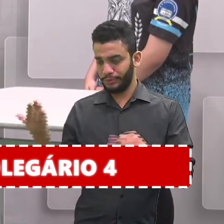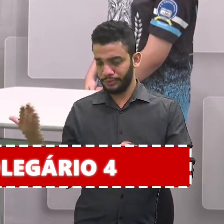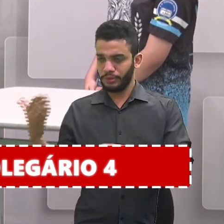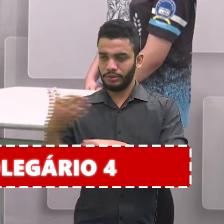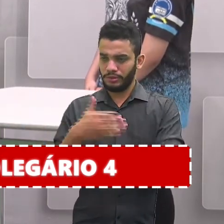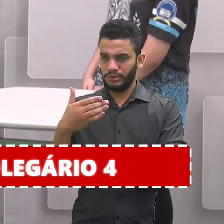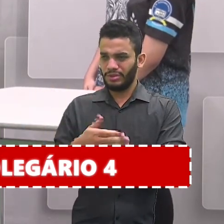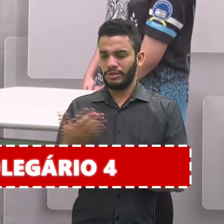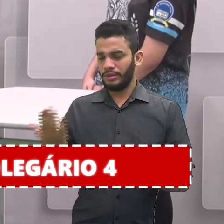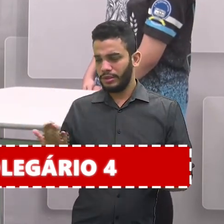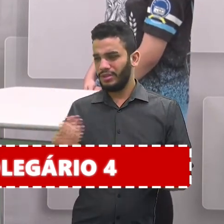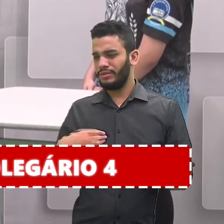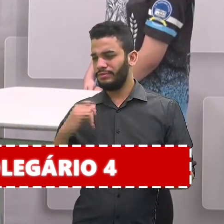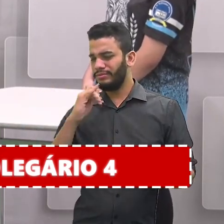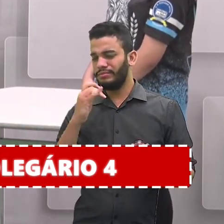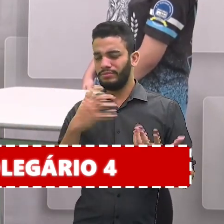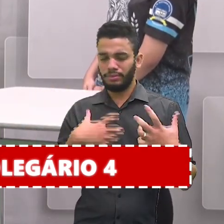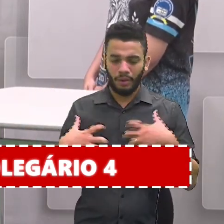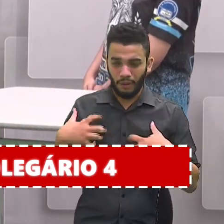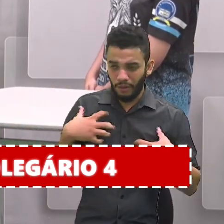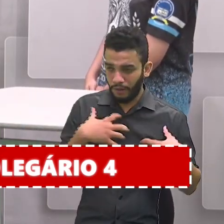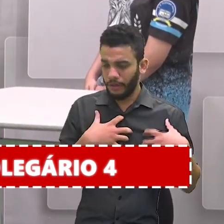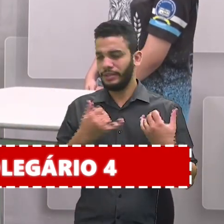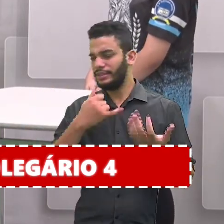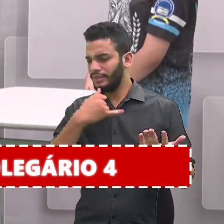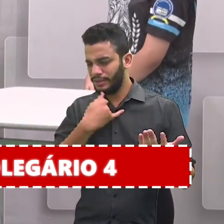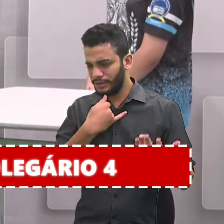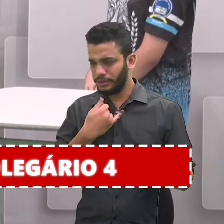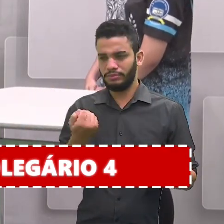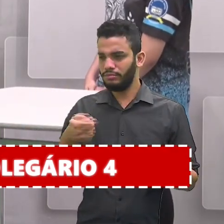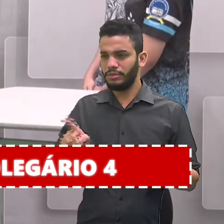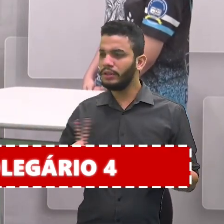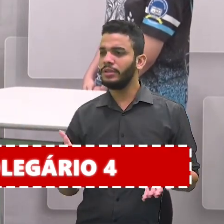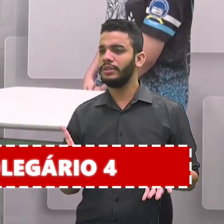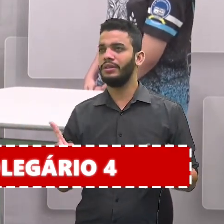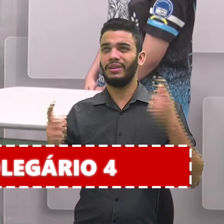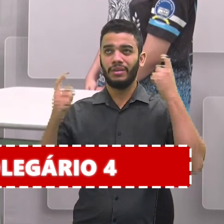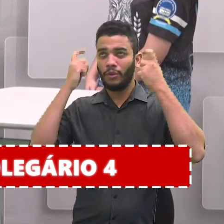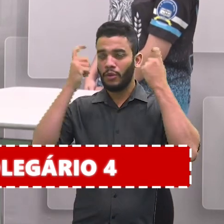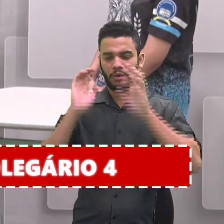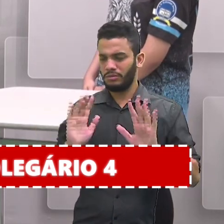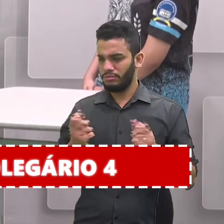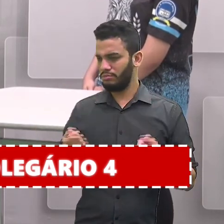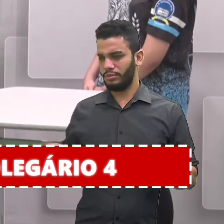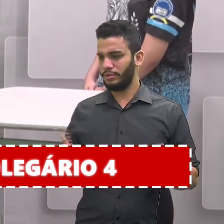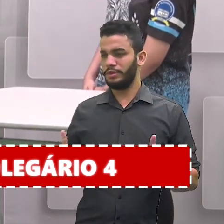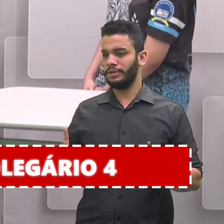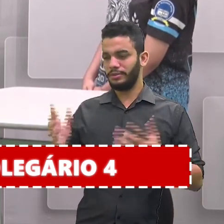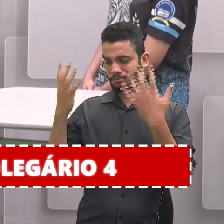Não desista. Sua capacidade é incrível, ok? Meus parabéns.